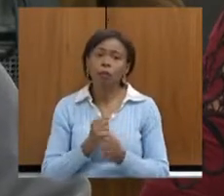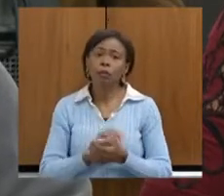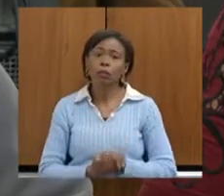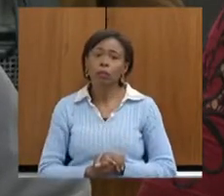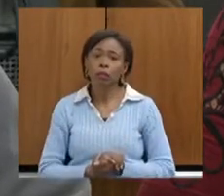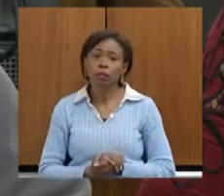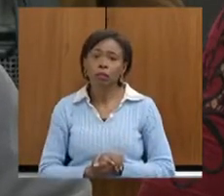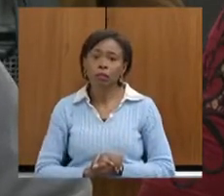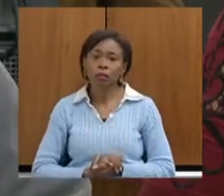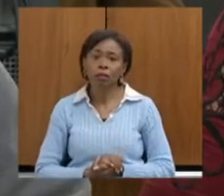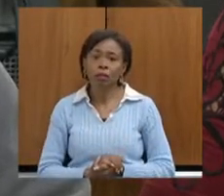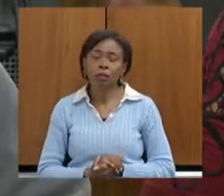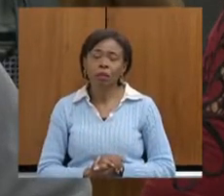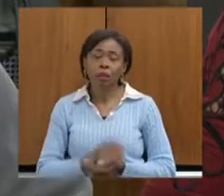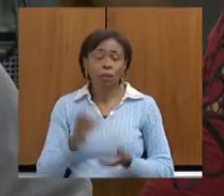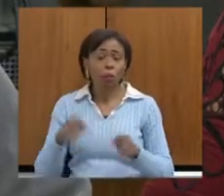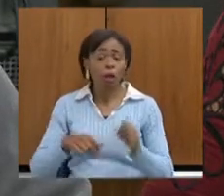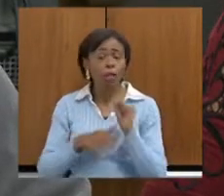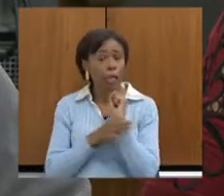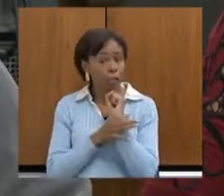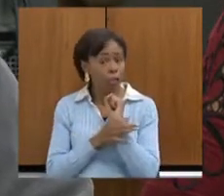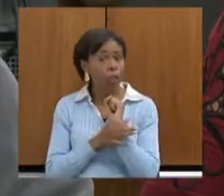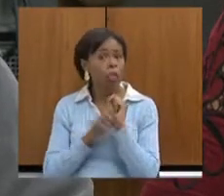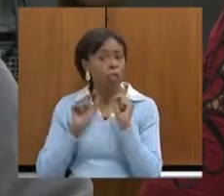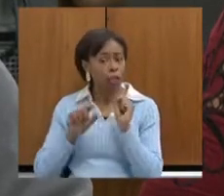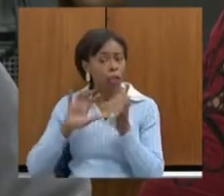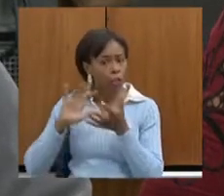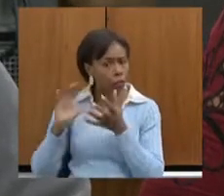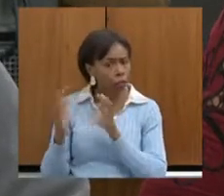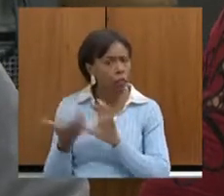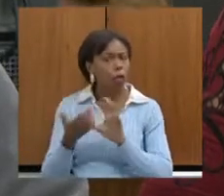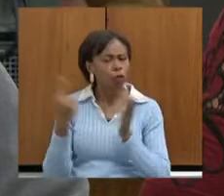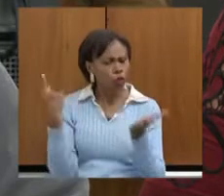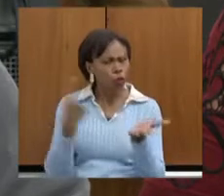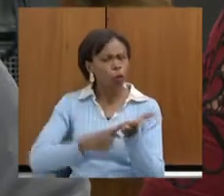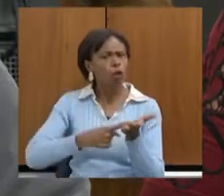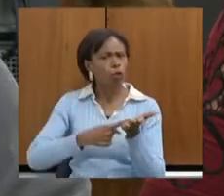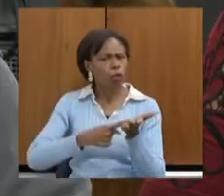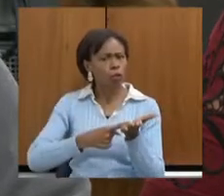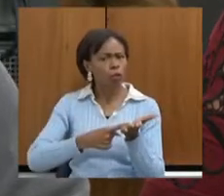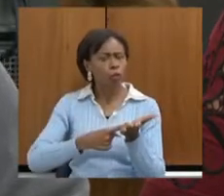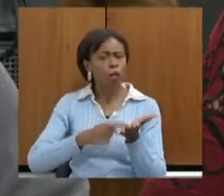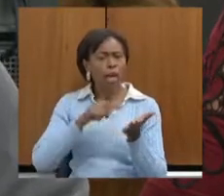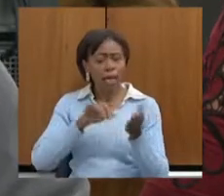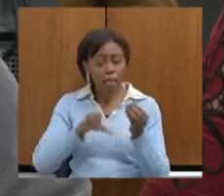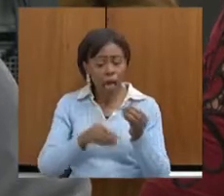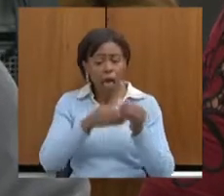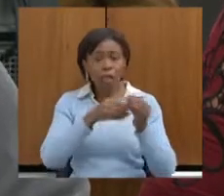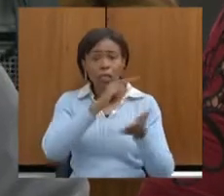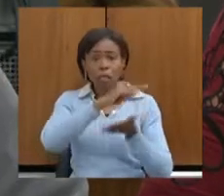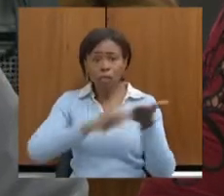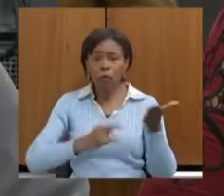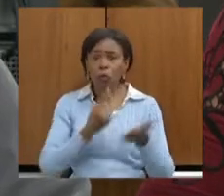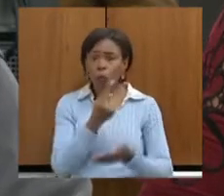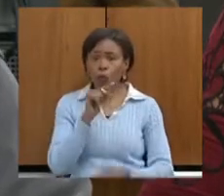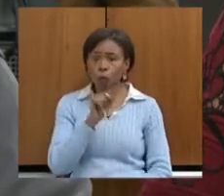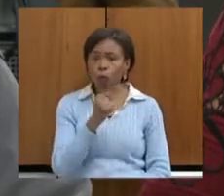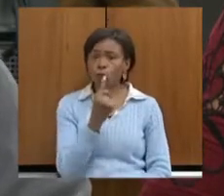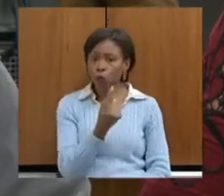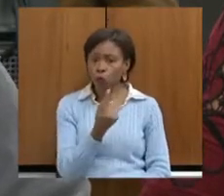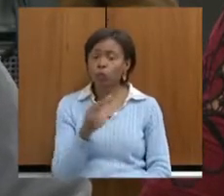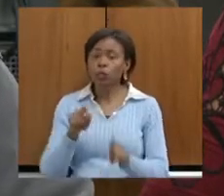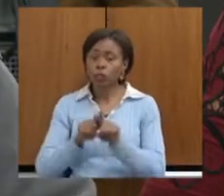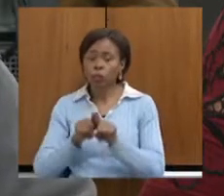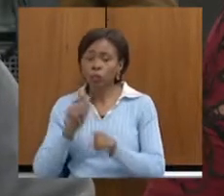projeto de idiotas de de Pomares Ned dessa questão é muito importante que Garanta nessa nessa nessa